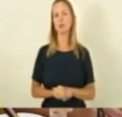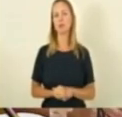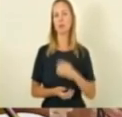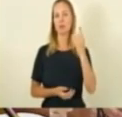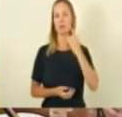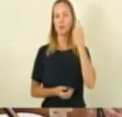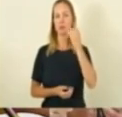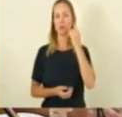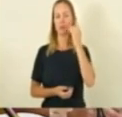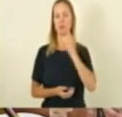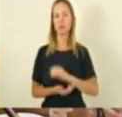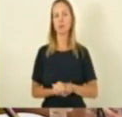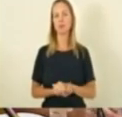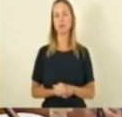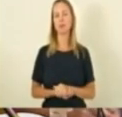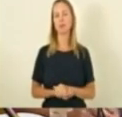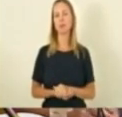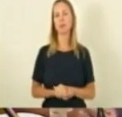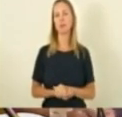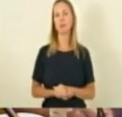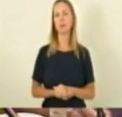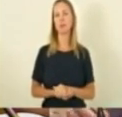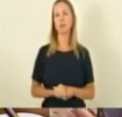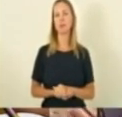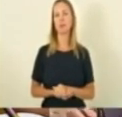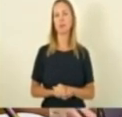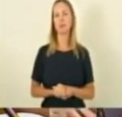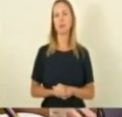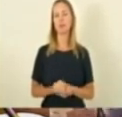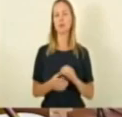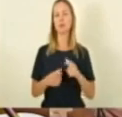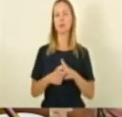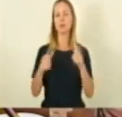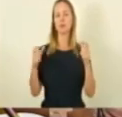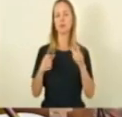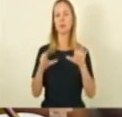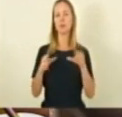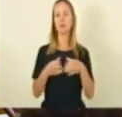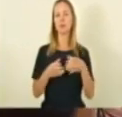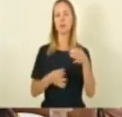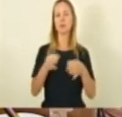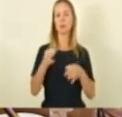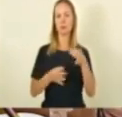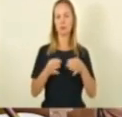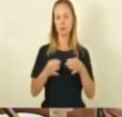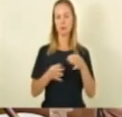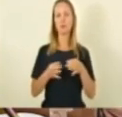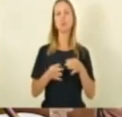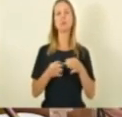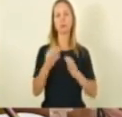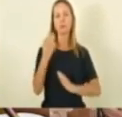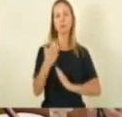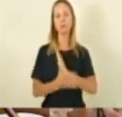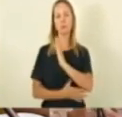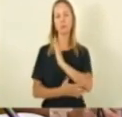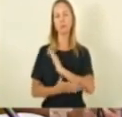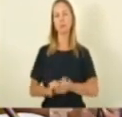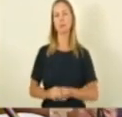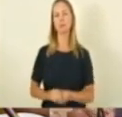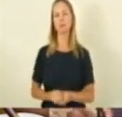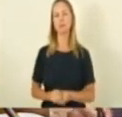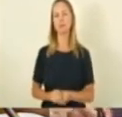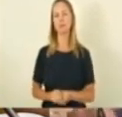Deputado Alexandre Jambim. Com o relator. Tendo maioria na Comissão de Justiça, aprovada a sugestão da Comissão de